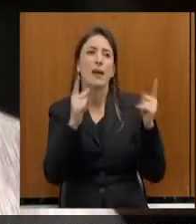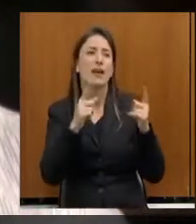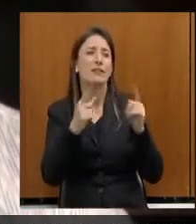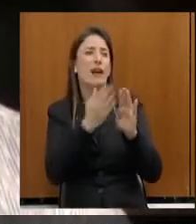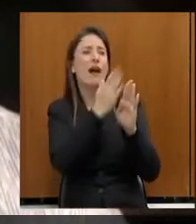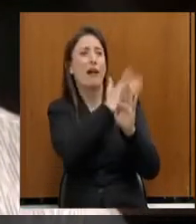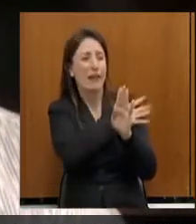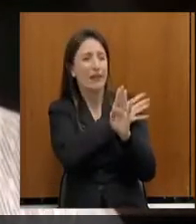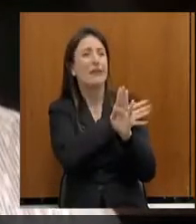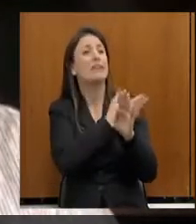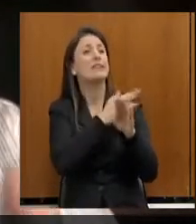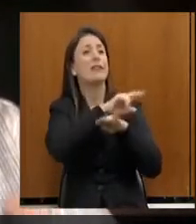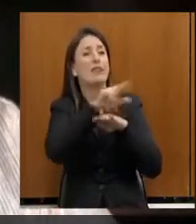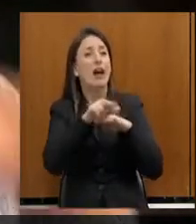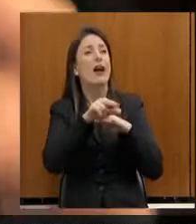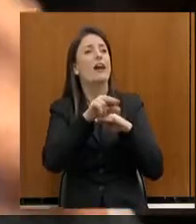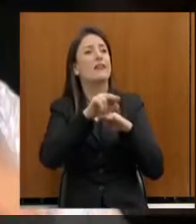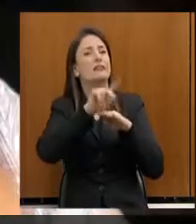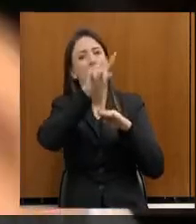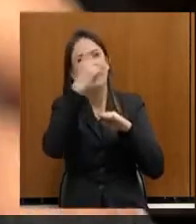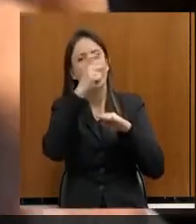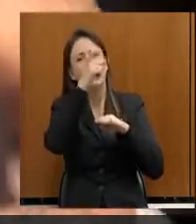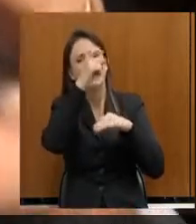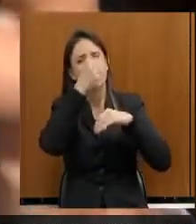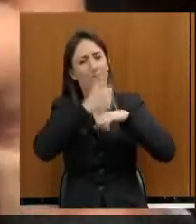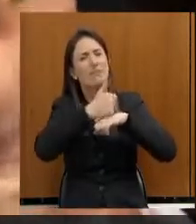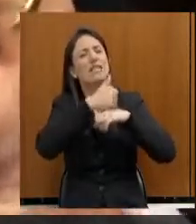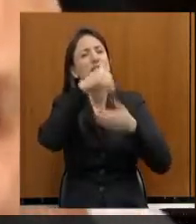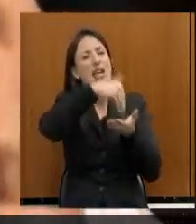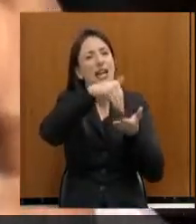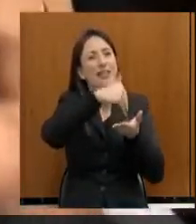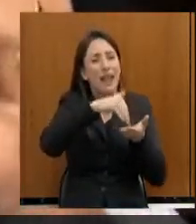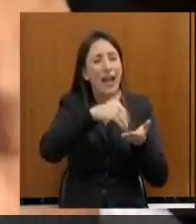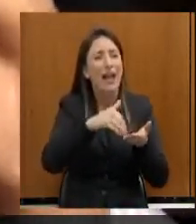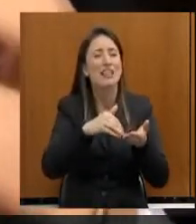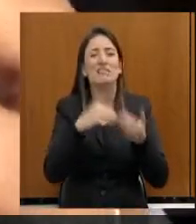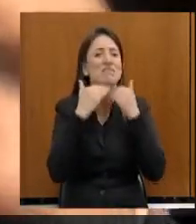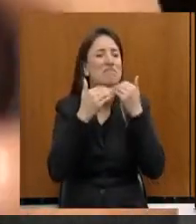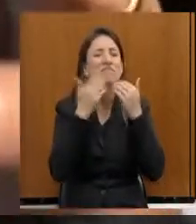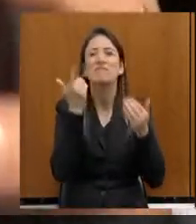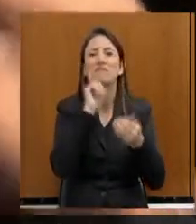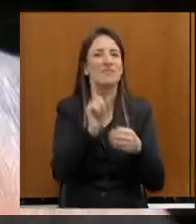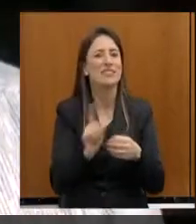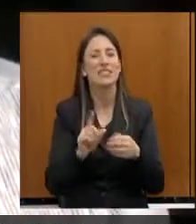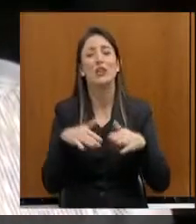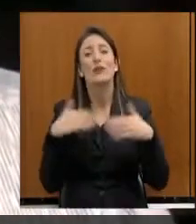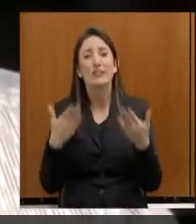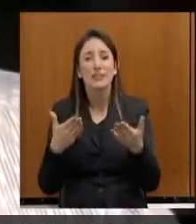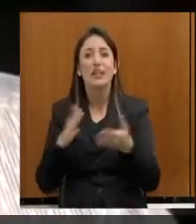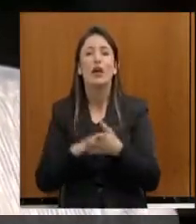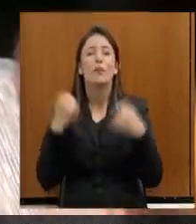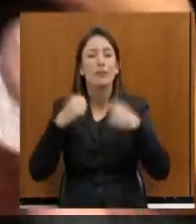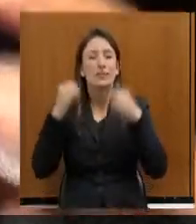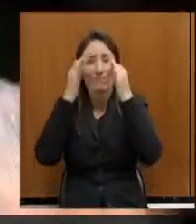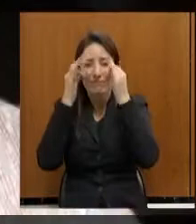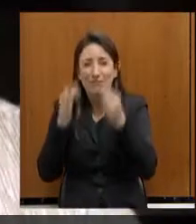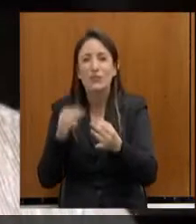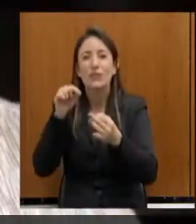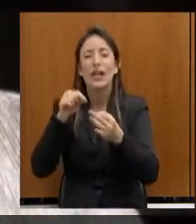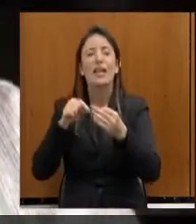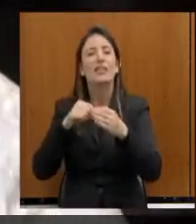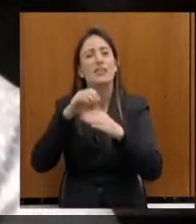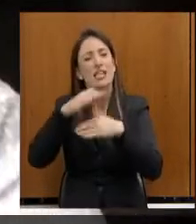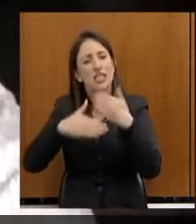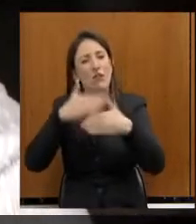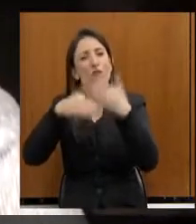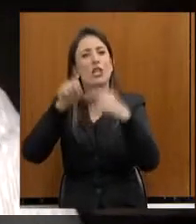ninguém né E nós precisamos confiar secretário a desenvolvimento sócio-econômico principalmente do norte